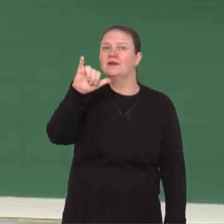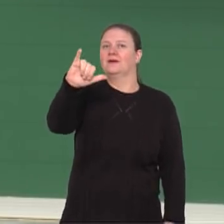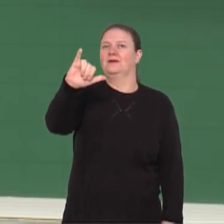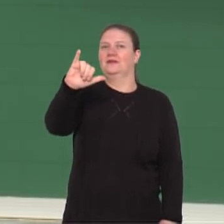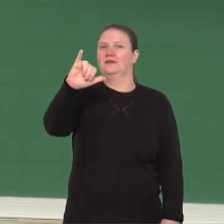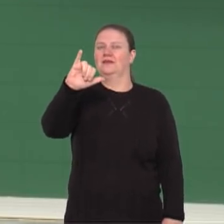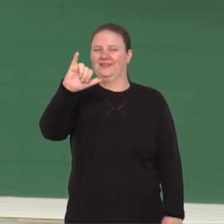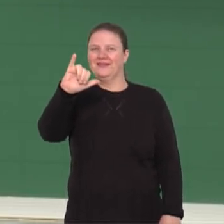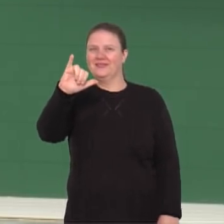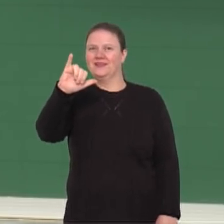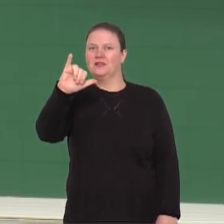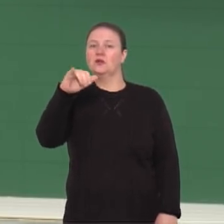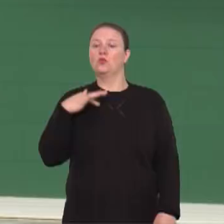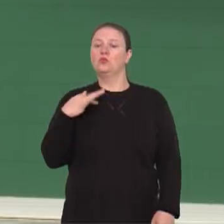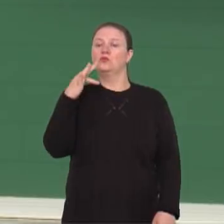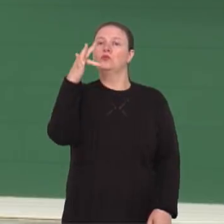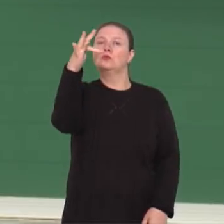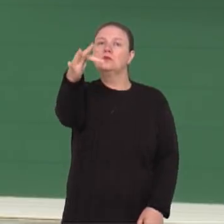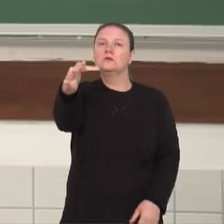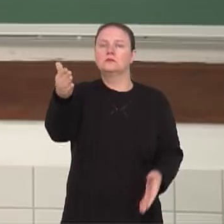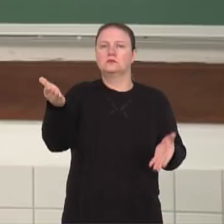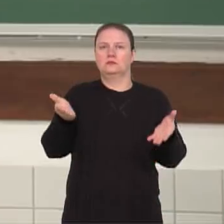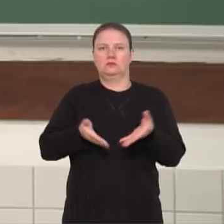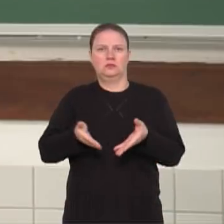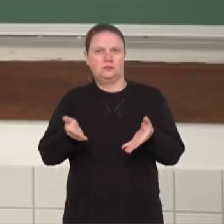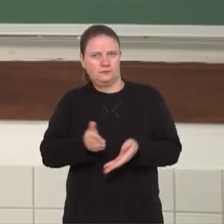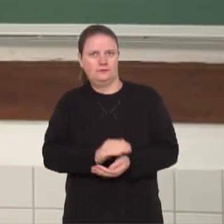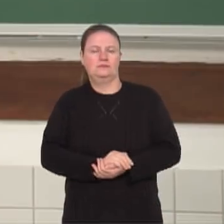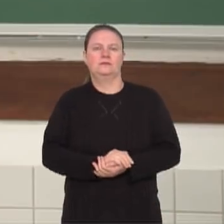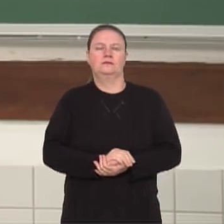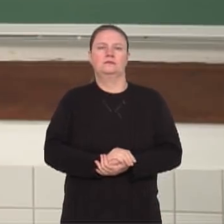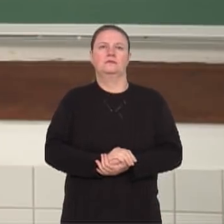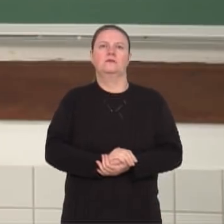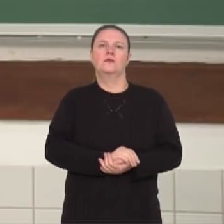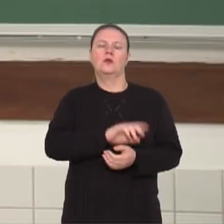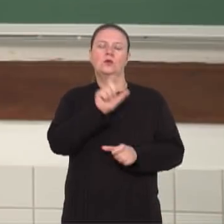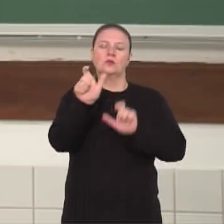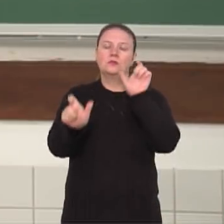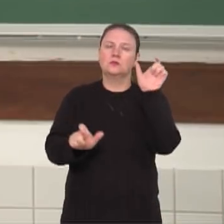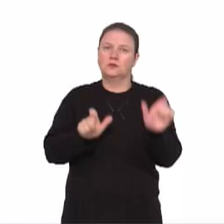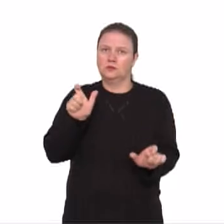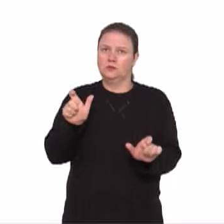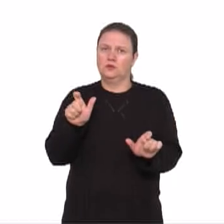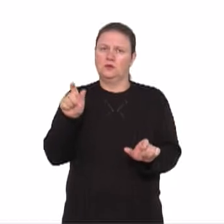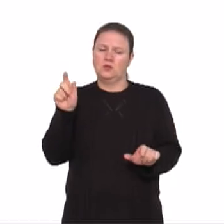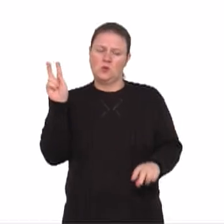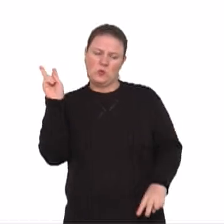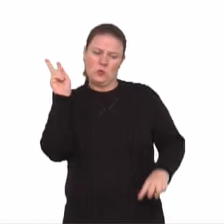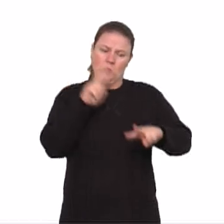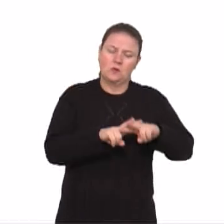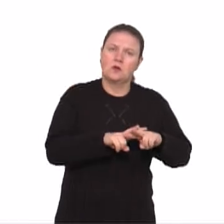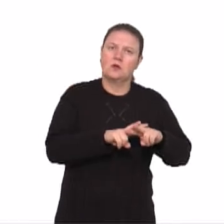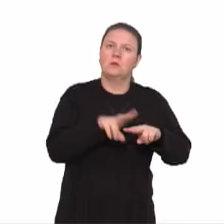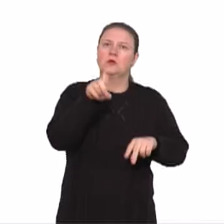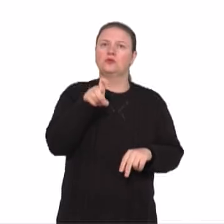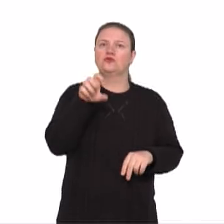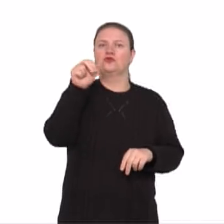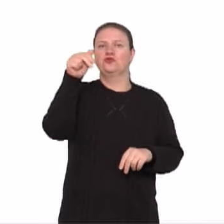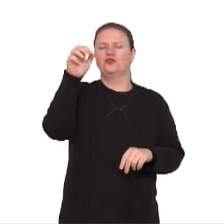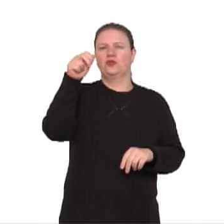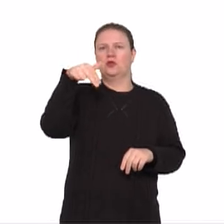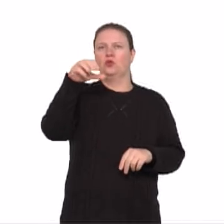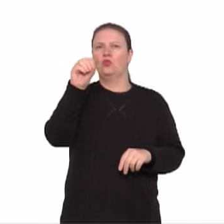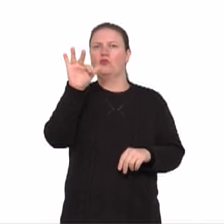Nós seremos, vós sereis, eles serão. Né? Então, as pessoas que cometerem o crime de xenofobia